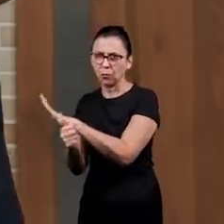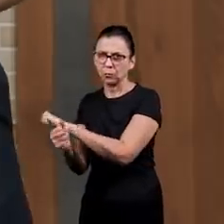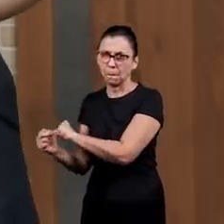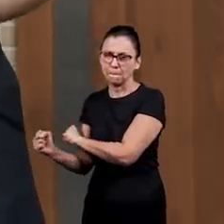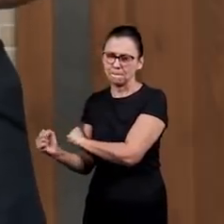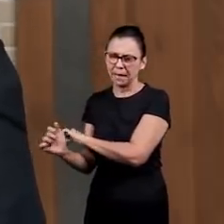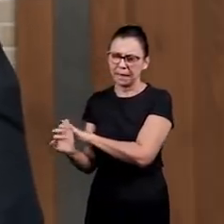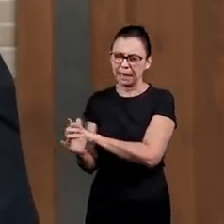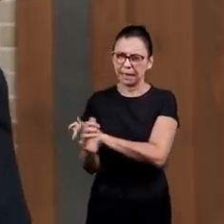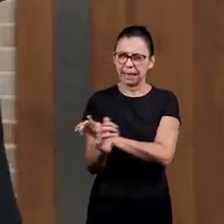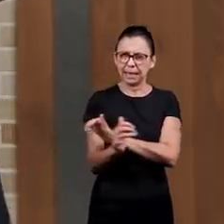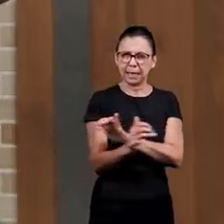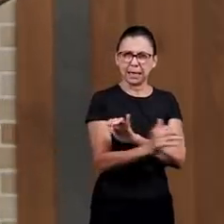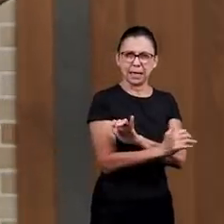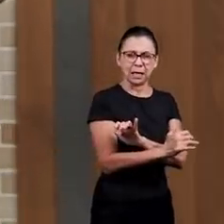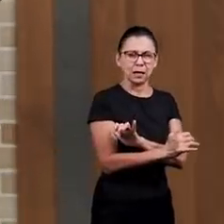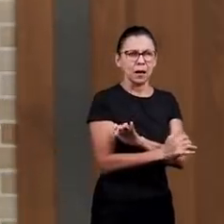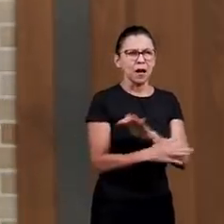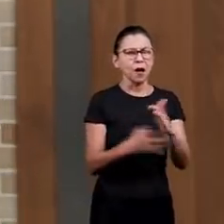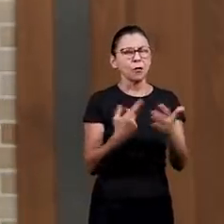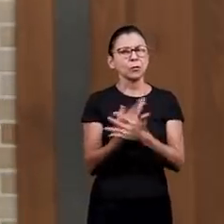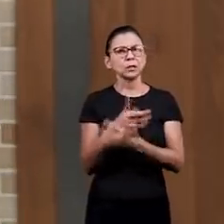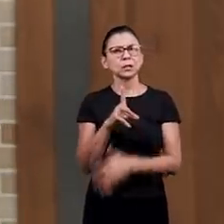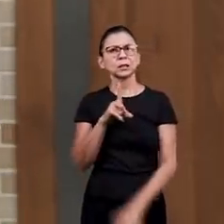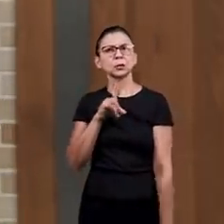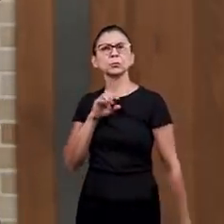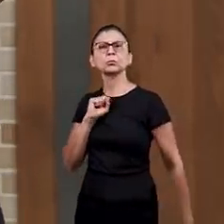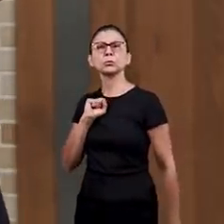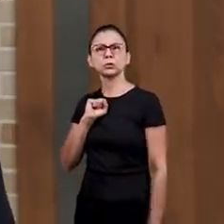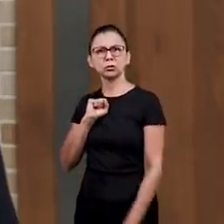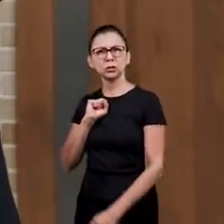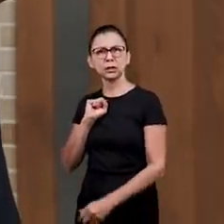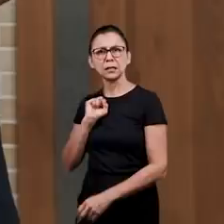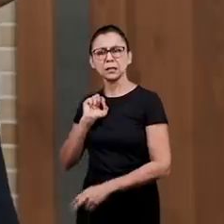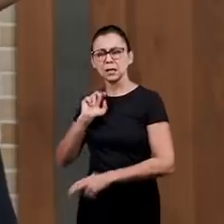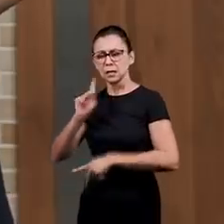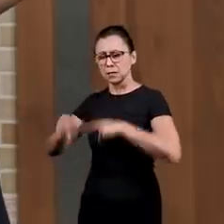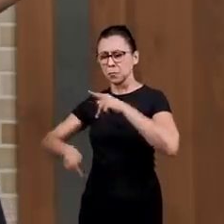de Israel clamou ao Senhor. E o Senhor